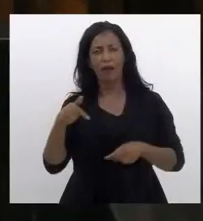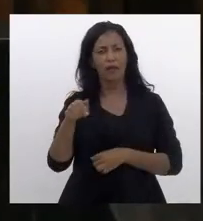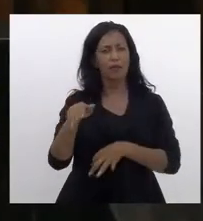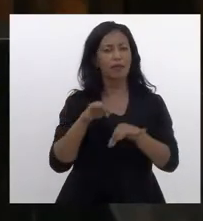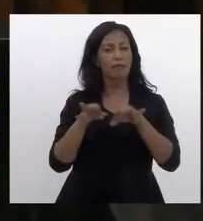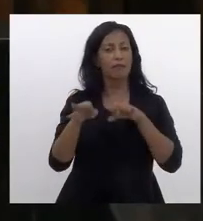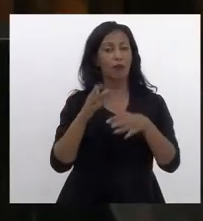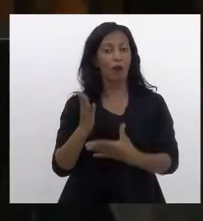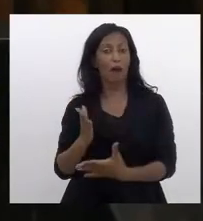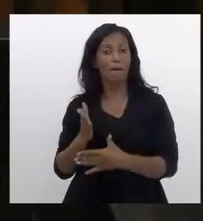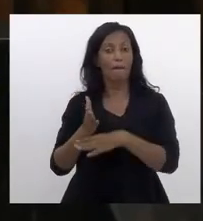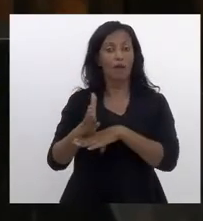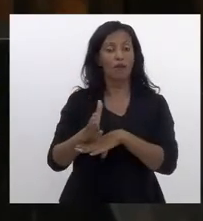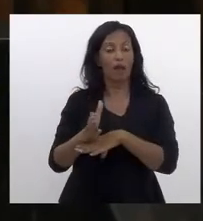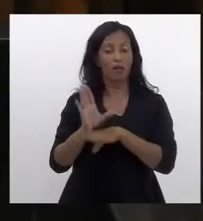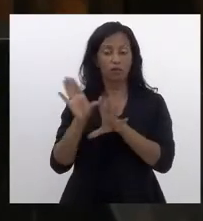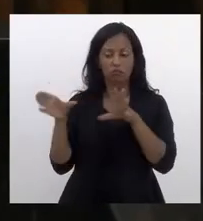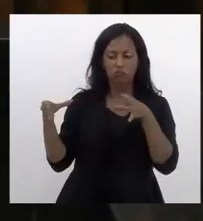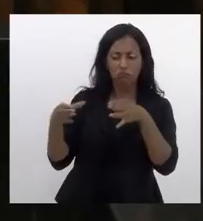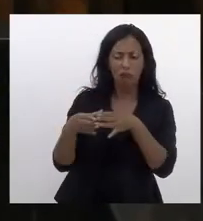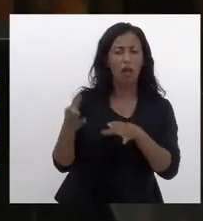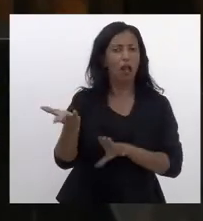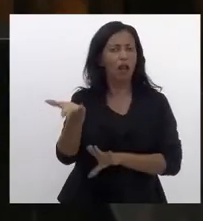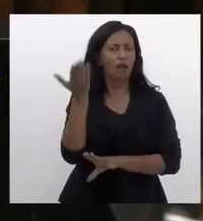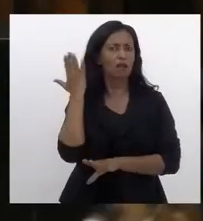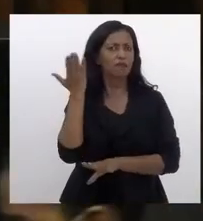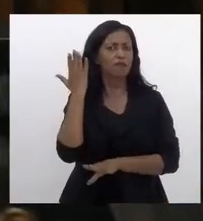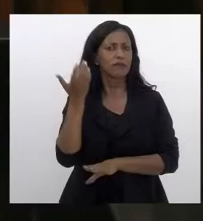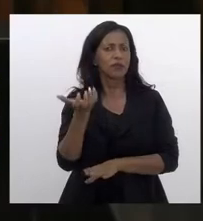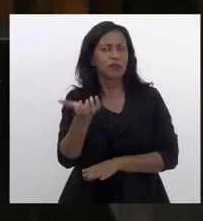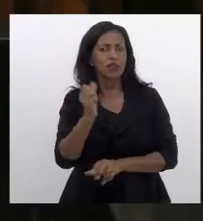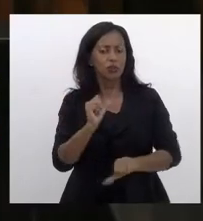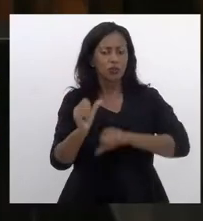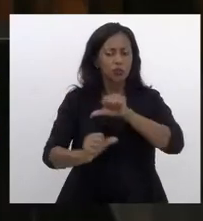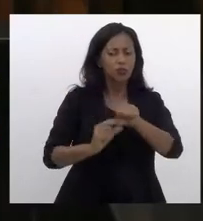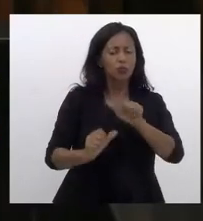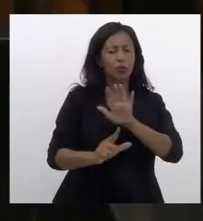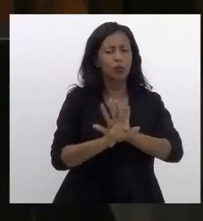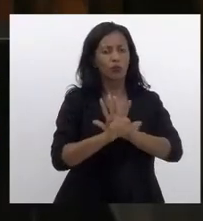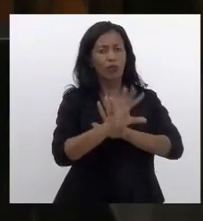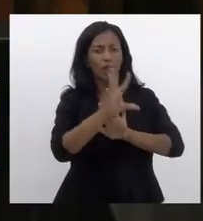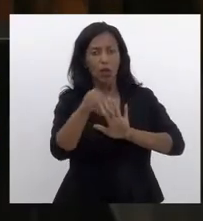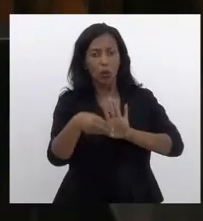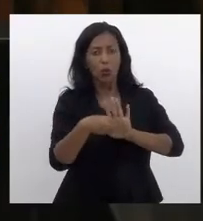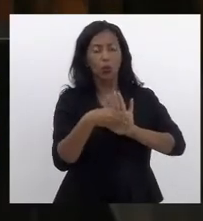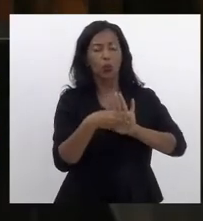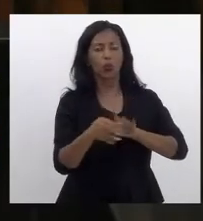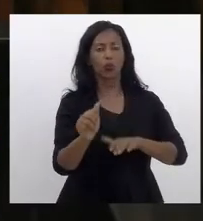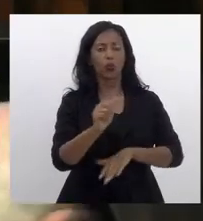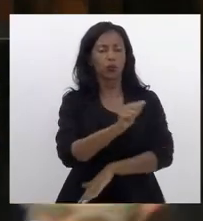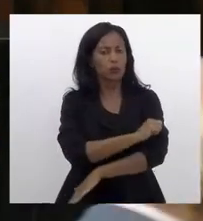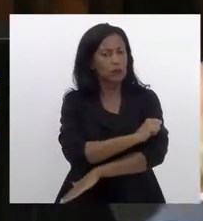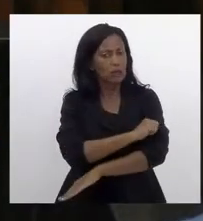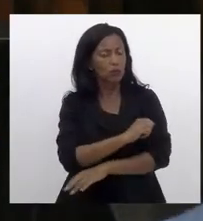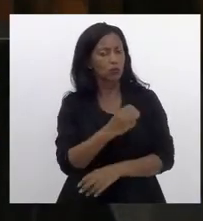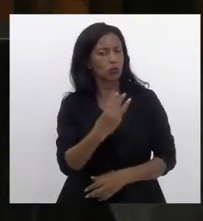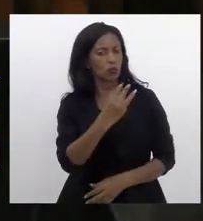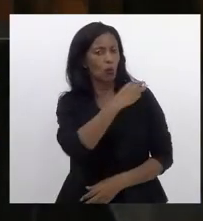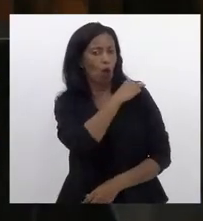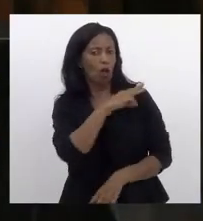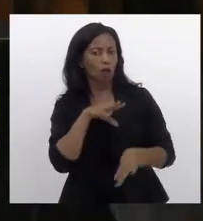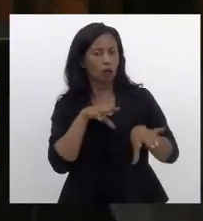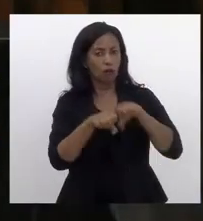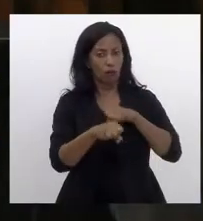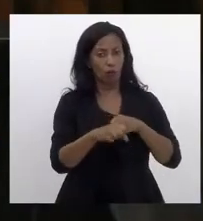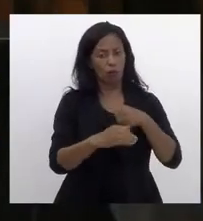foi aprovado por consenso lá atrás, quando a gente tentou mudar a lei para incluir os estudantes do ensino médio